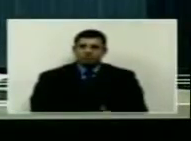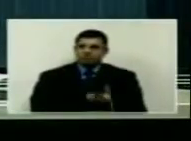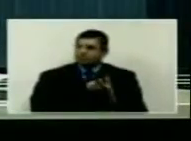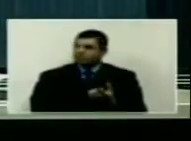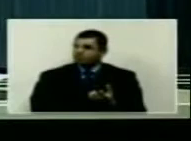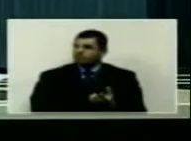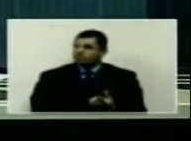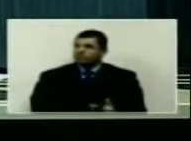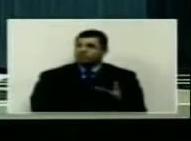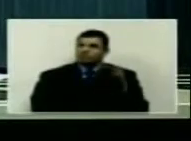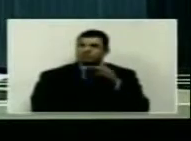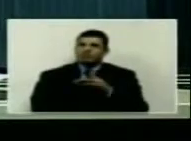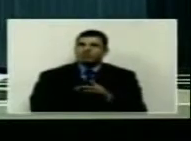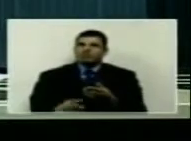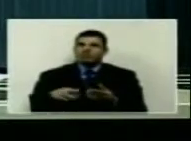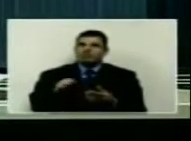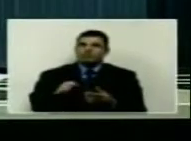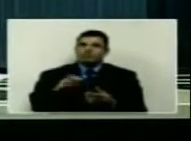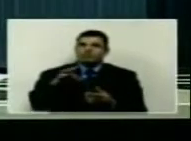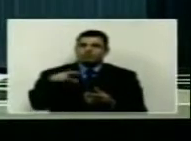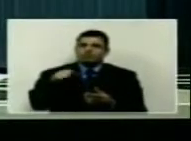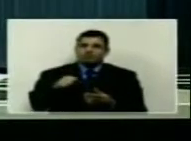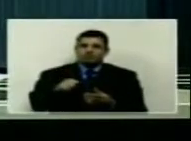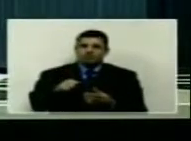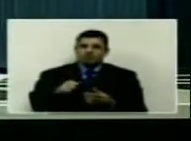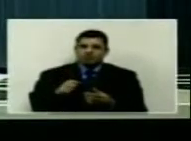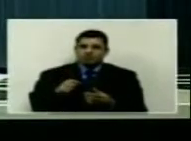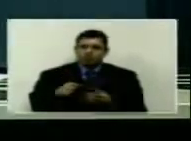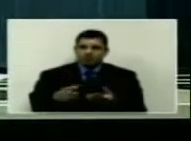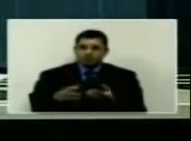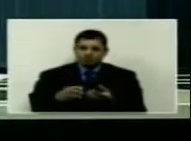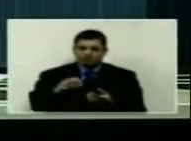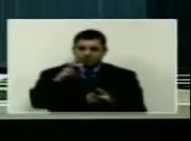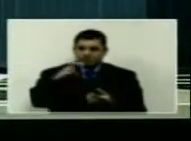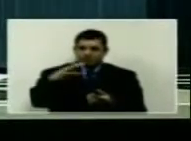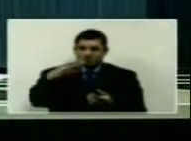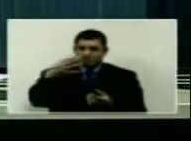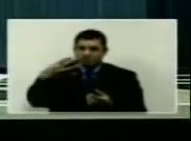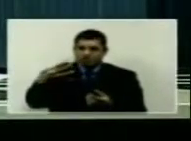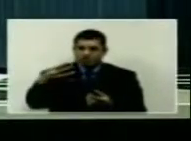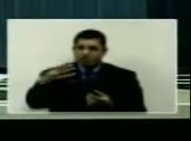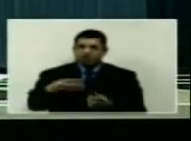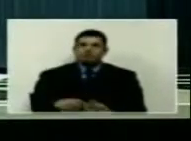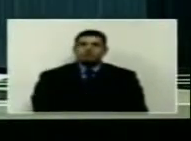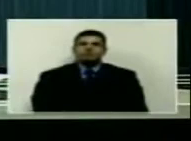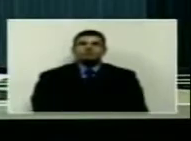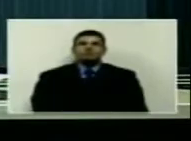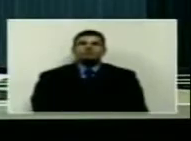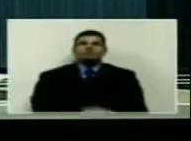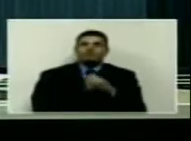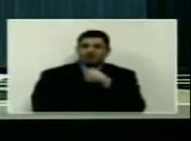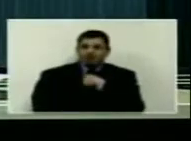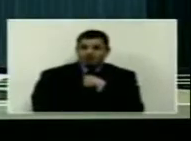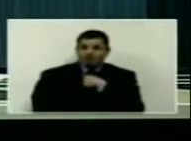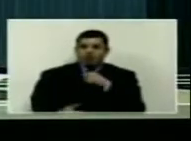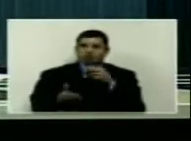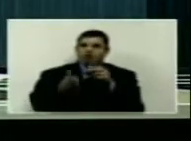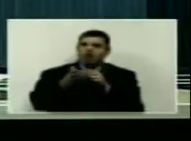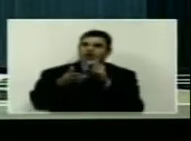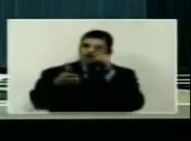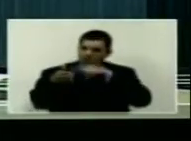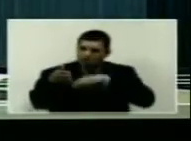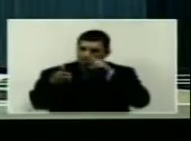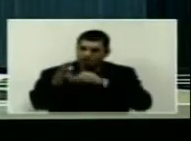a inclusão dos smartphones como beneficiário da medida provisória 534. Eu que leio